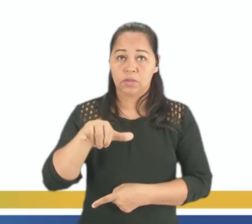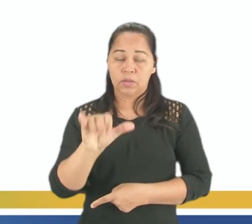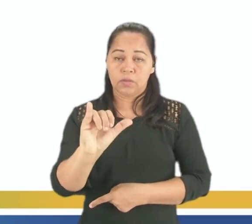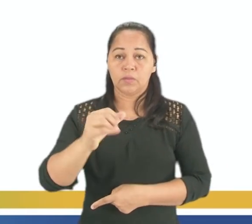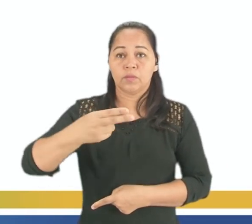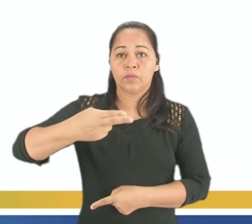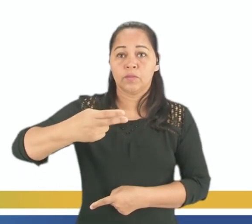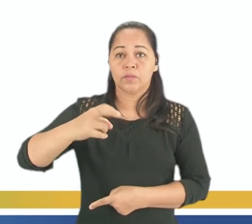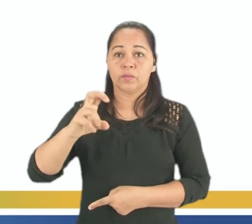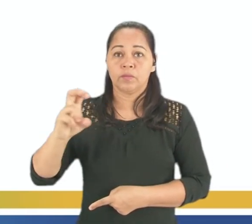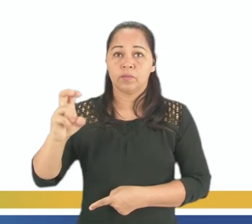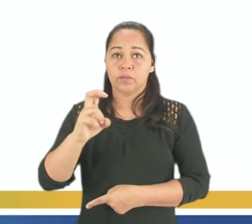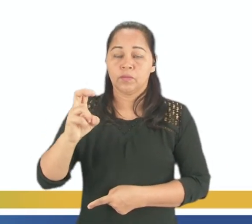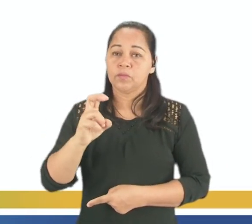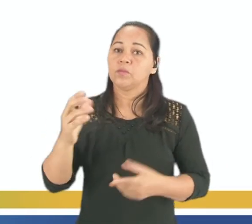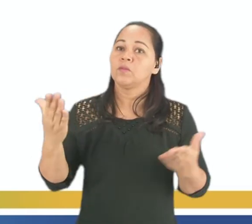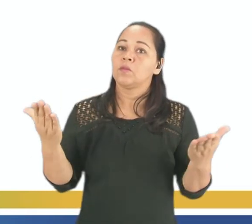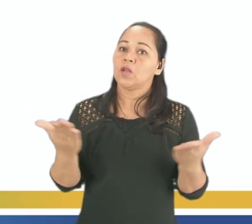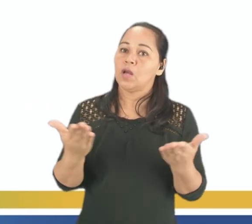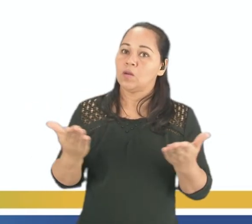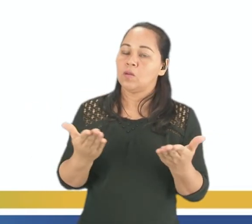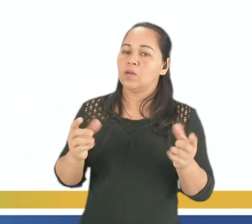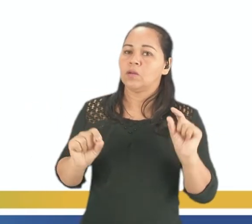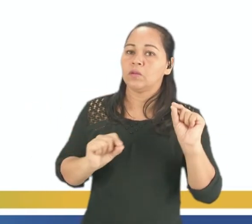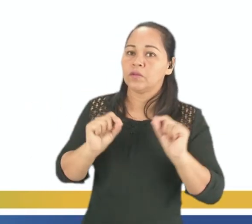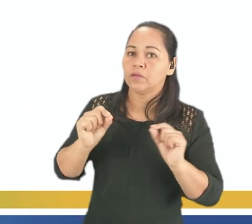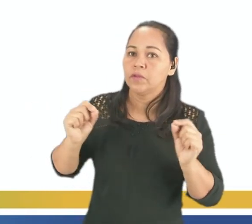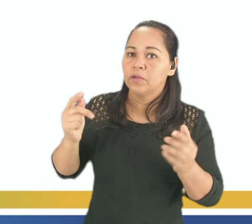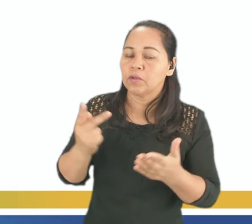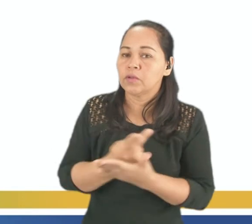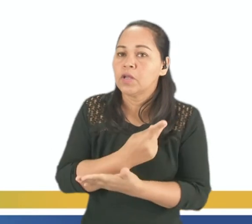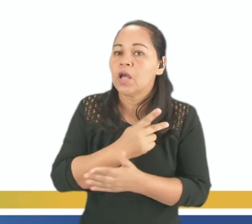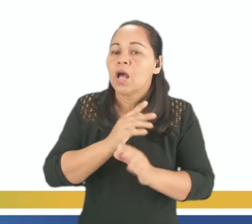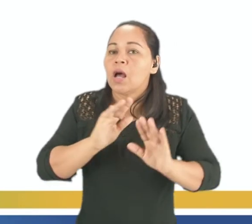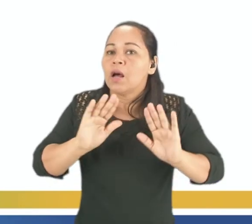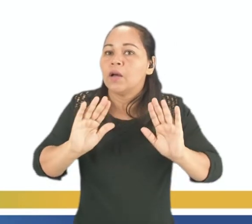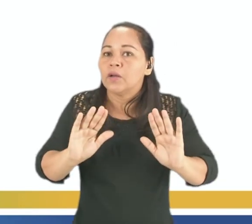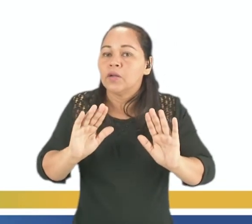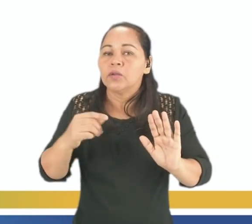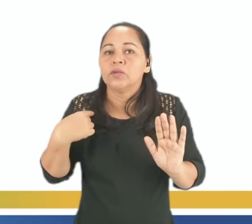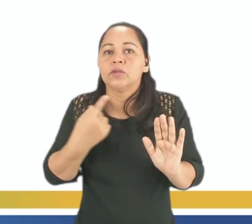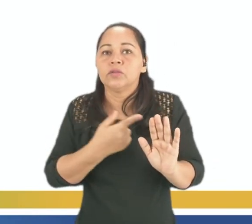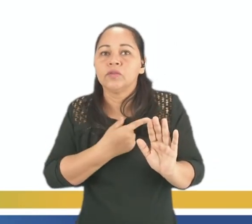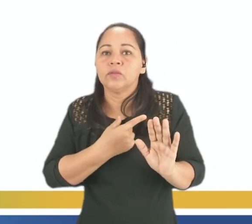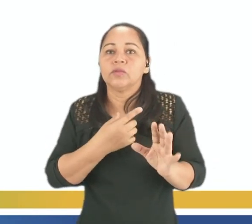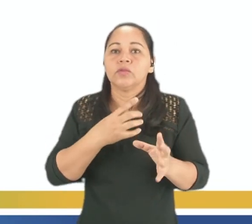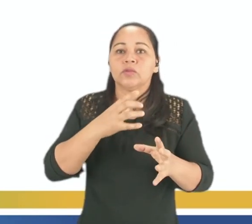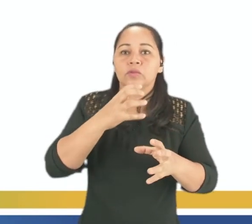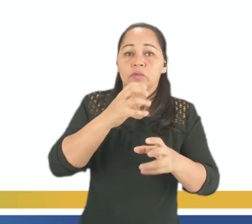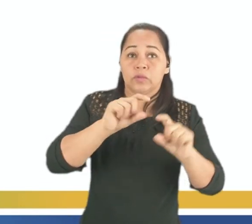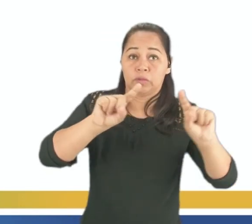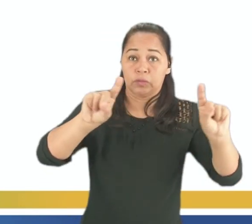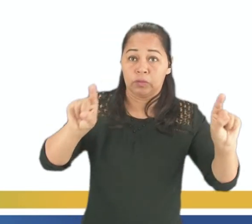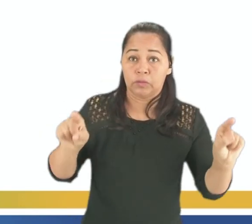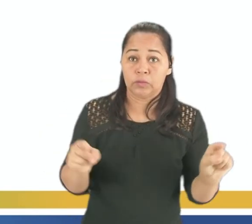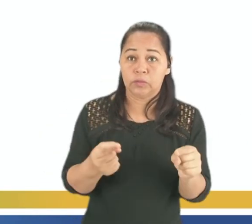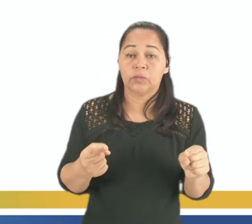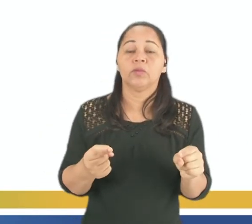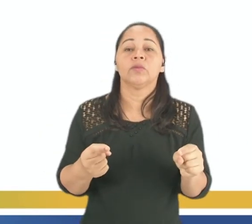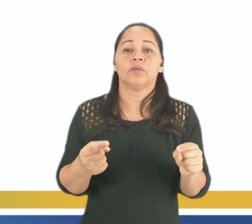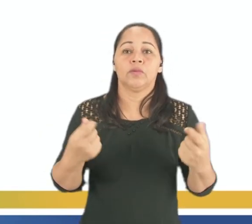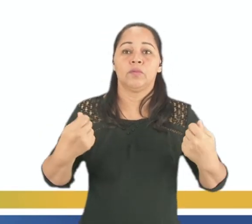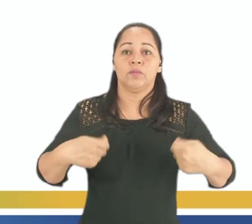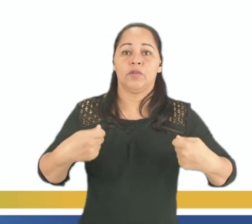propriedade distributiva da multiplicação, ou seja, o 2 multiplica tudo que está aí dentro do parênteses, que é conhecido também